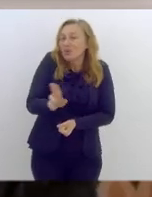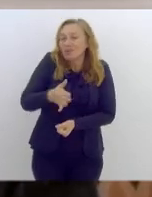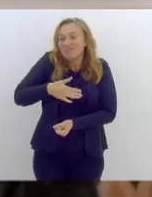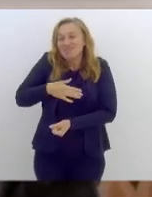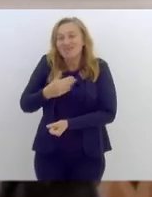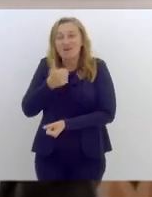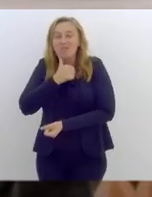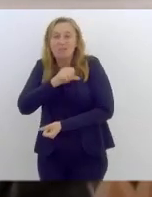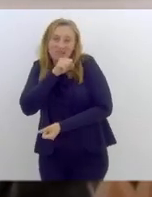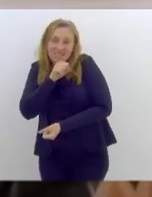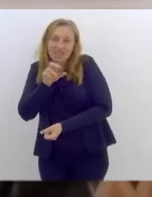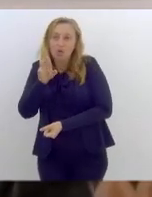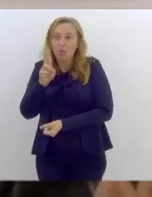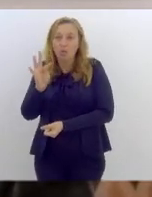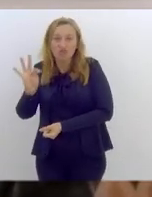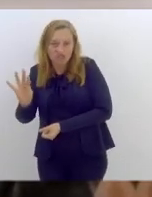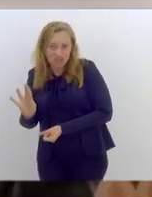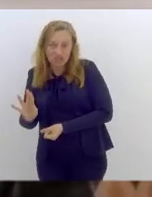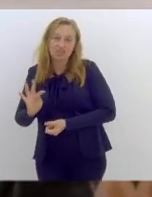Ruth de Souza,